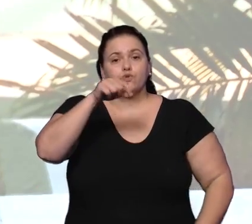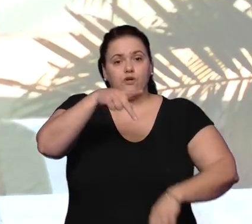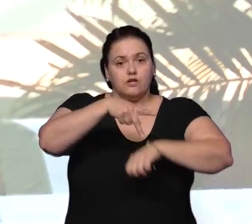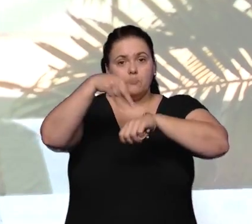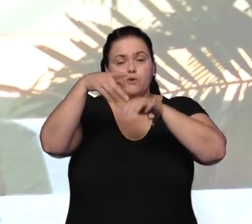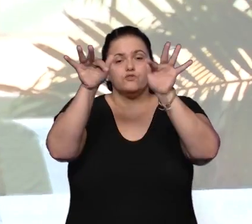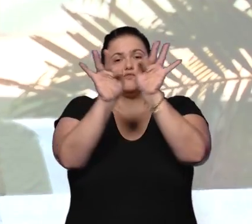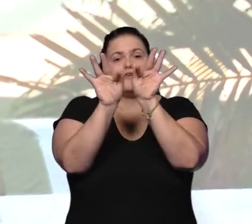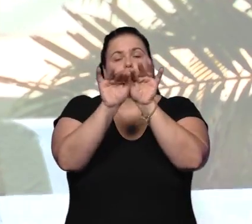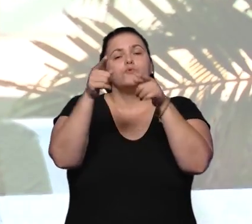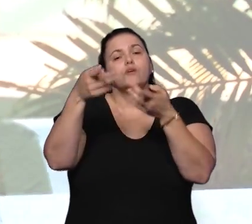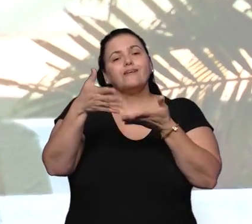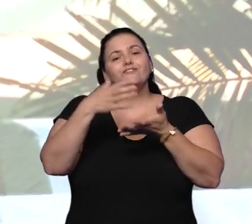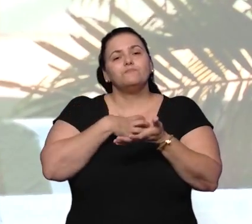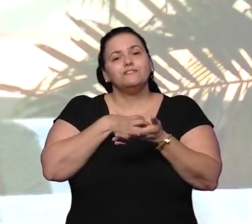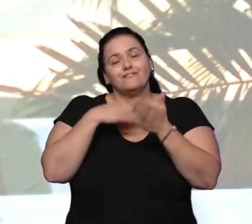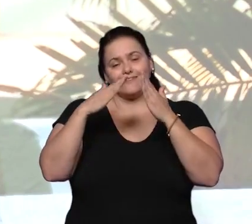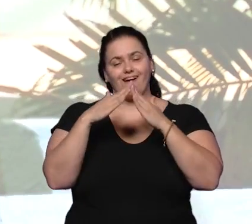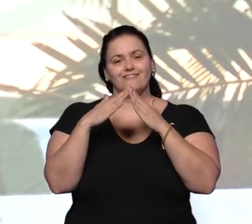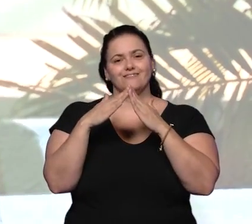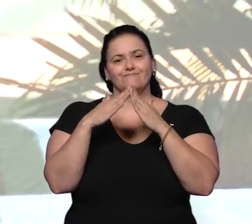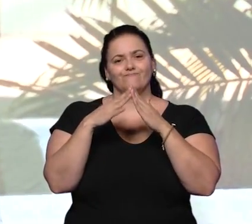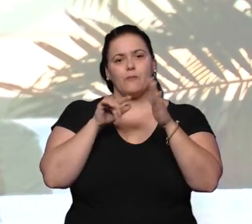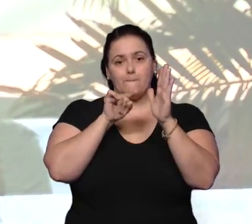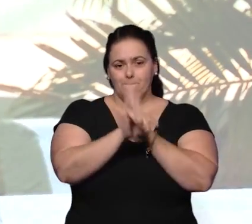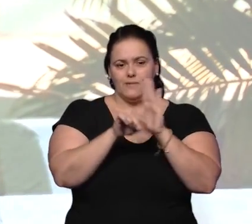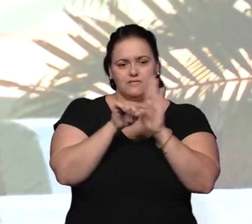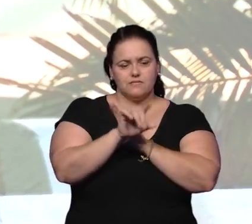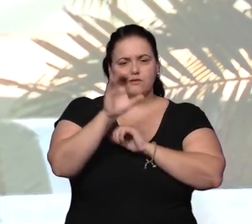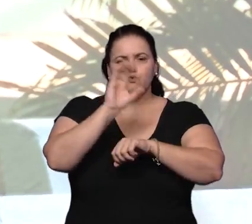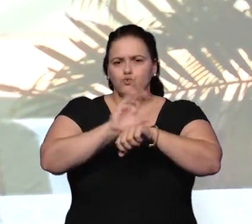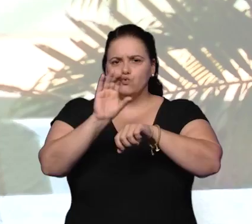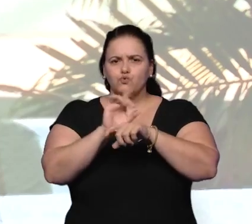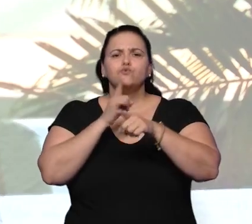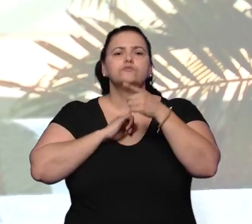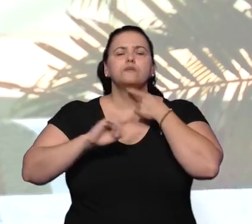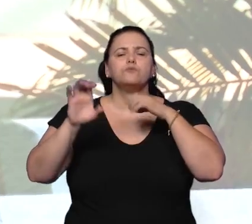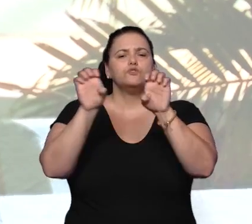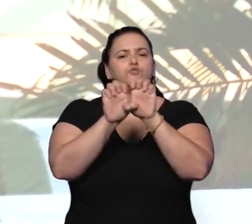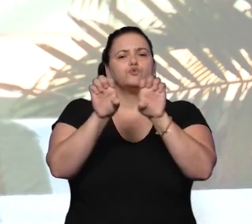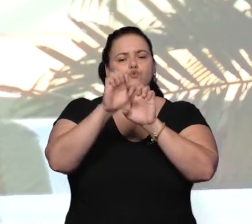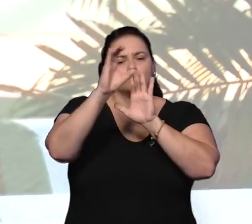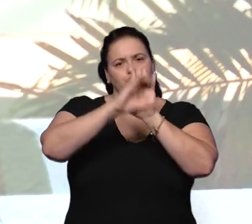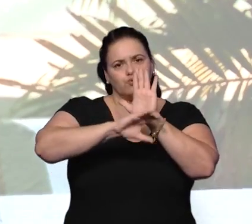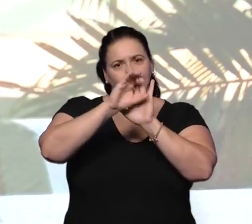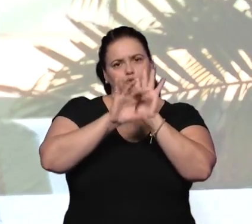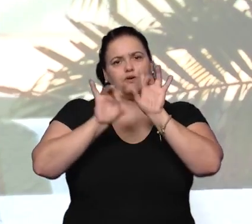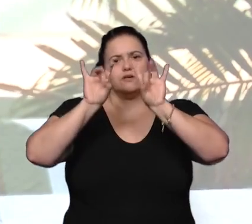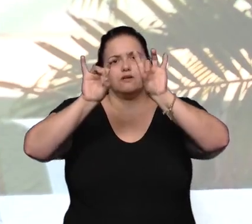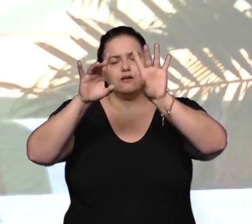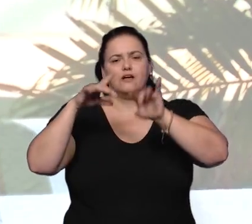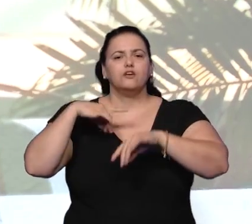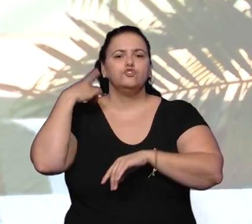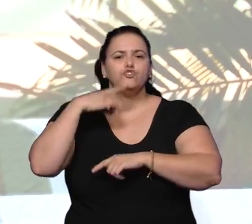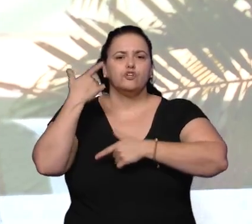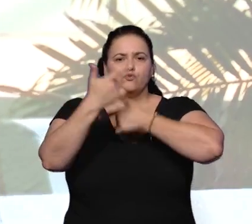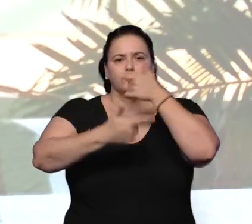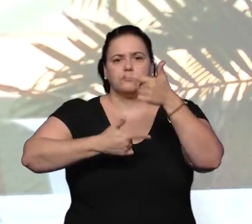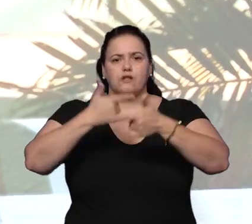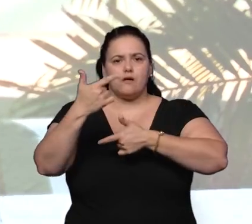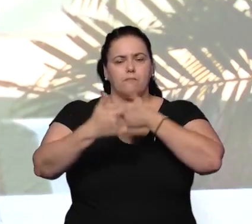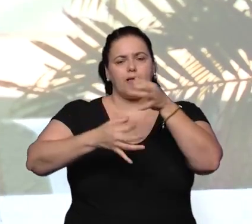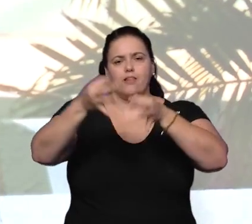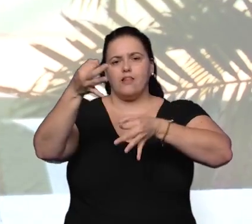Eu escolhi a pós-graduação da Fevale porque aqui eu já me sinto em casa. Pesquisando os cursos, gostei muito da estrutura curricular da especialização em Direito